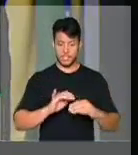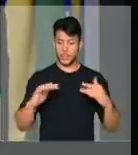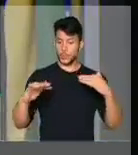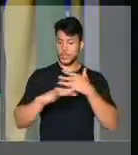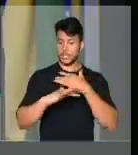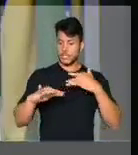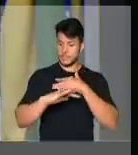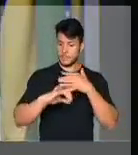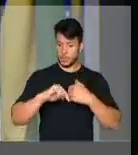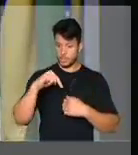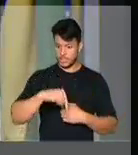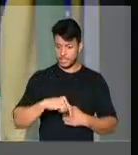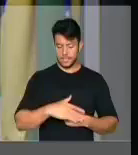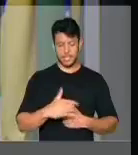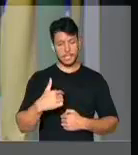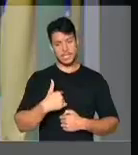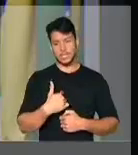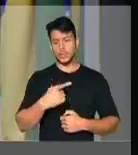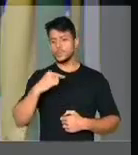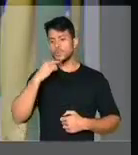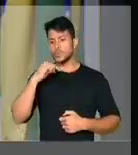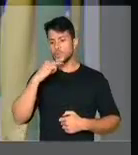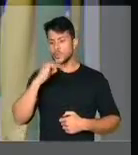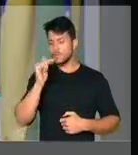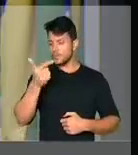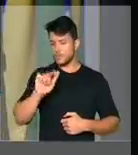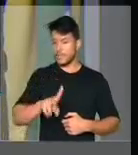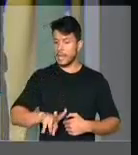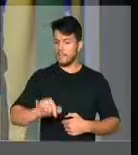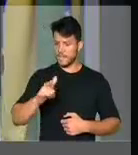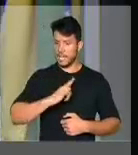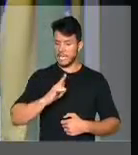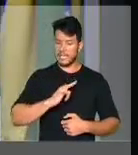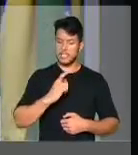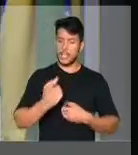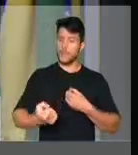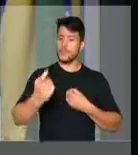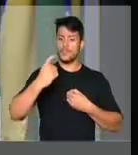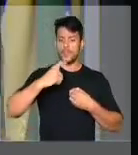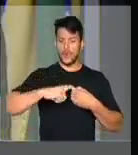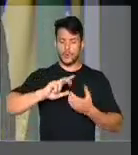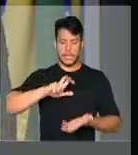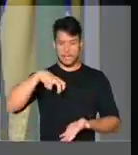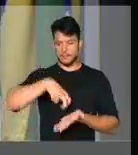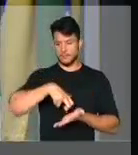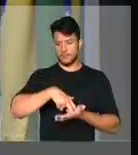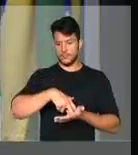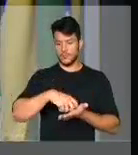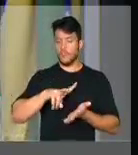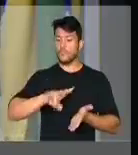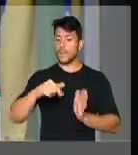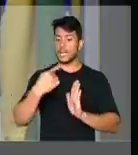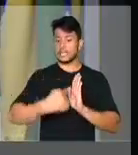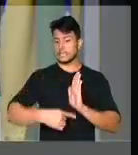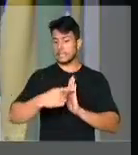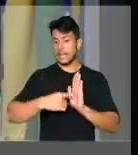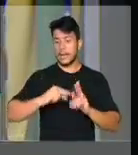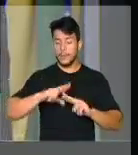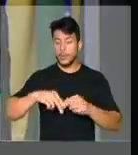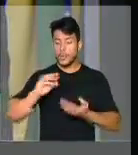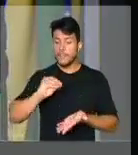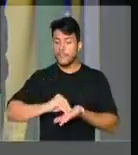tenho dúvidas que essa sentença será reformulada, será reformada por falta de